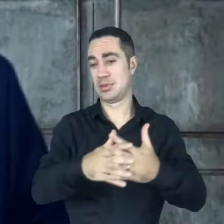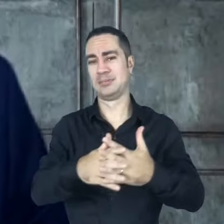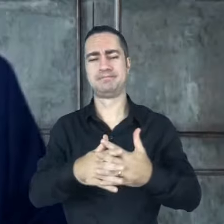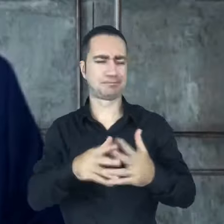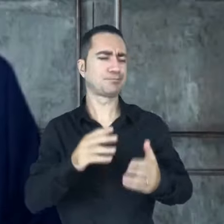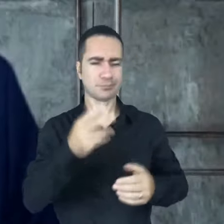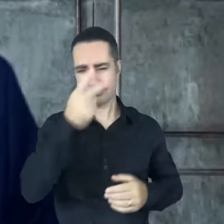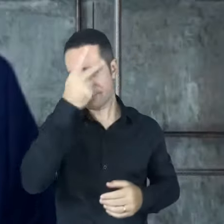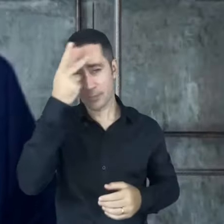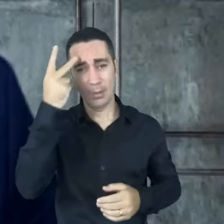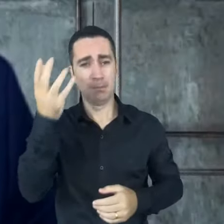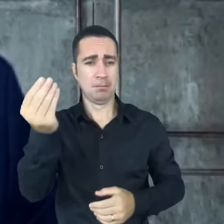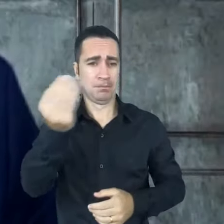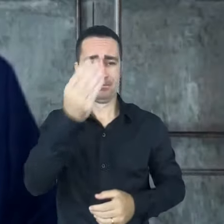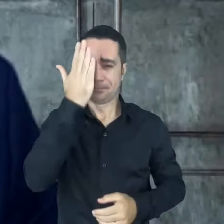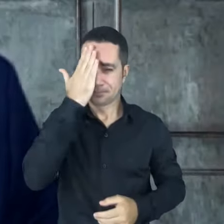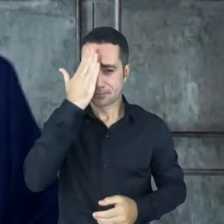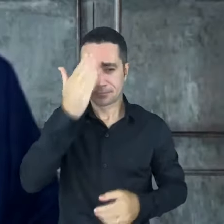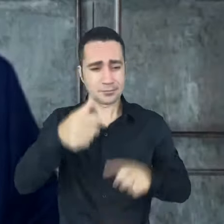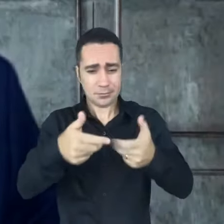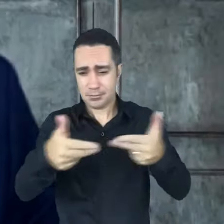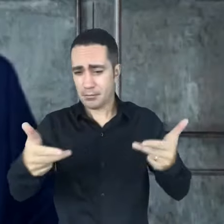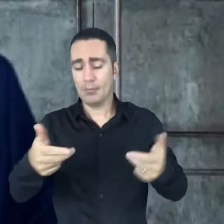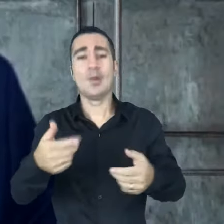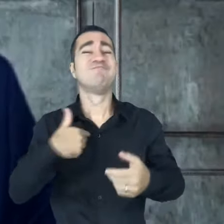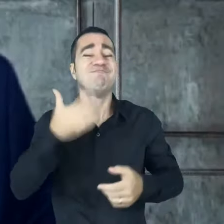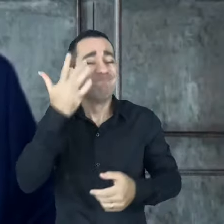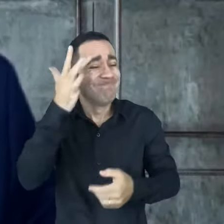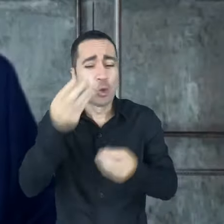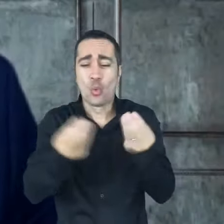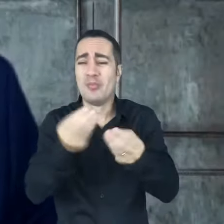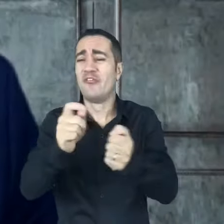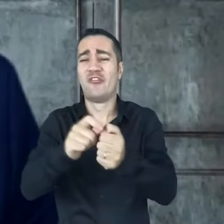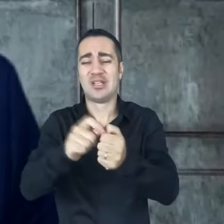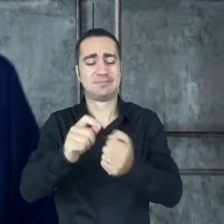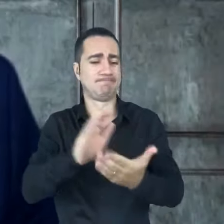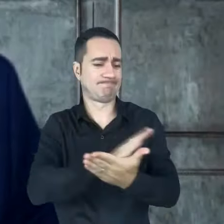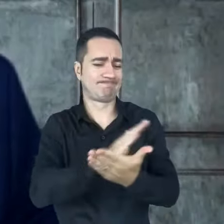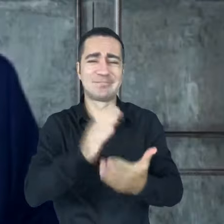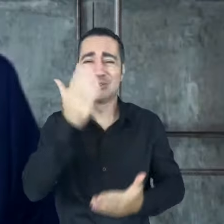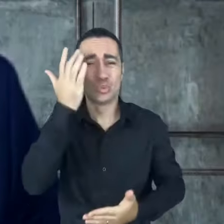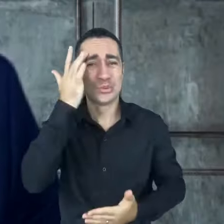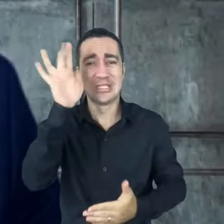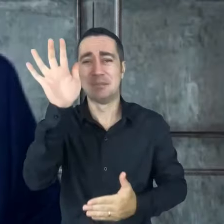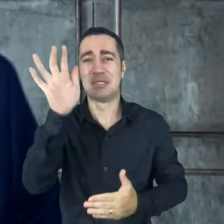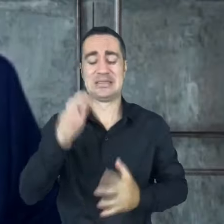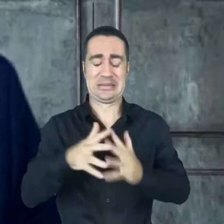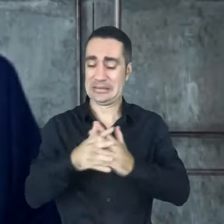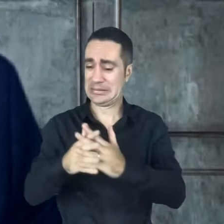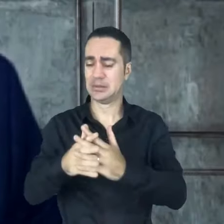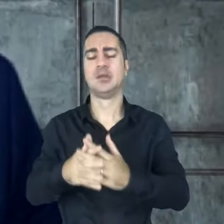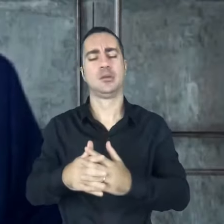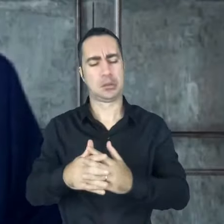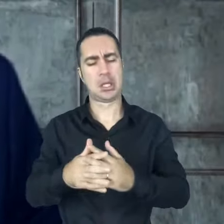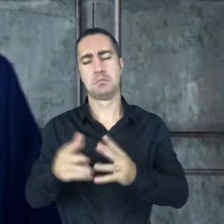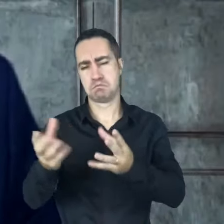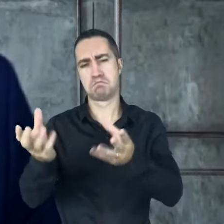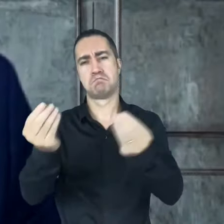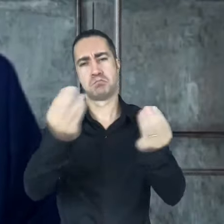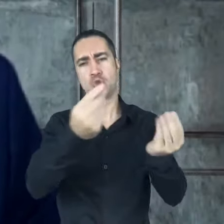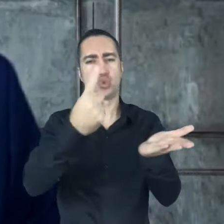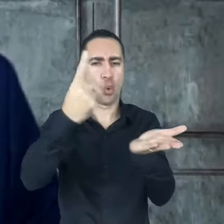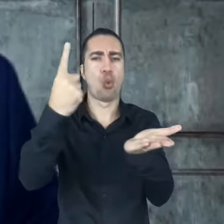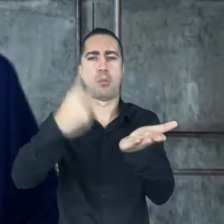alguma coisa, mas não sabe ao certo o que tem que fazer, né? Muitos compromissos de neutralidade foram colocados, né?